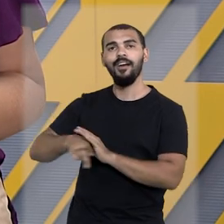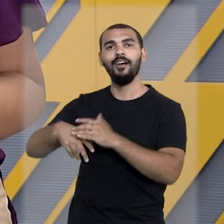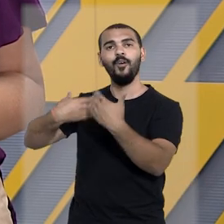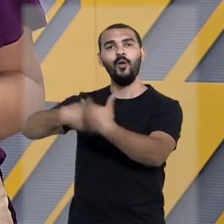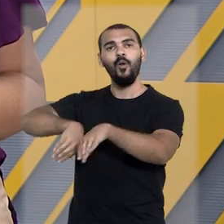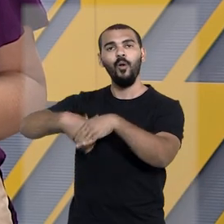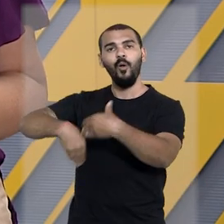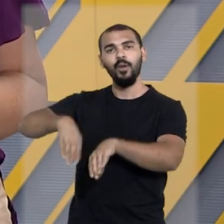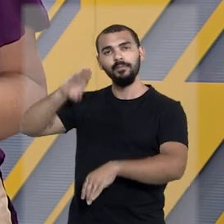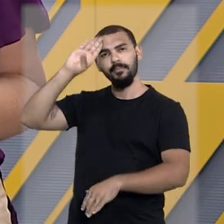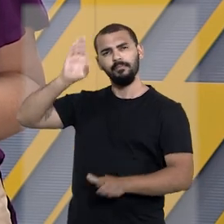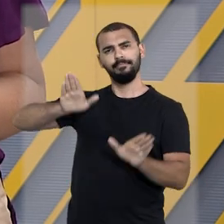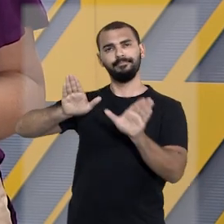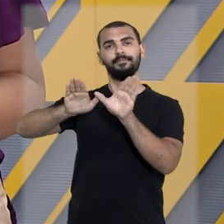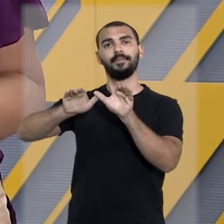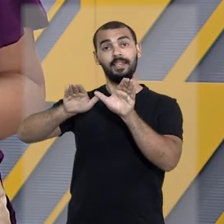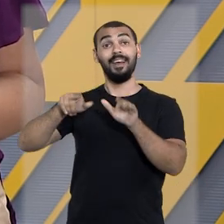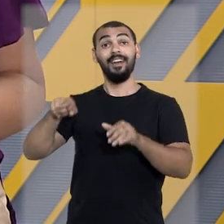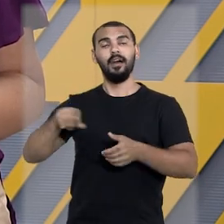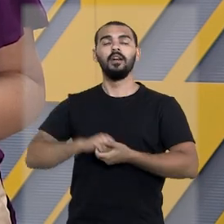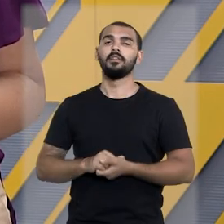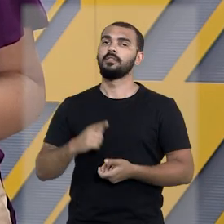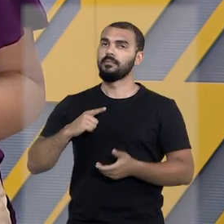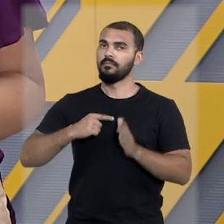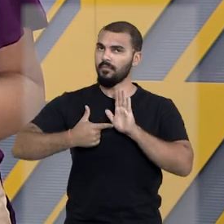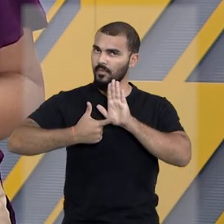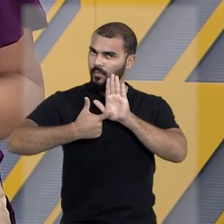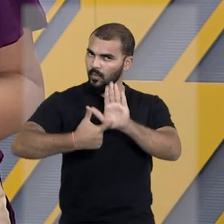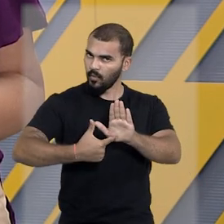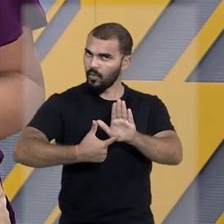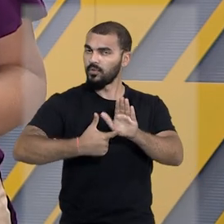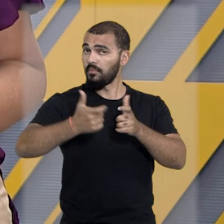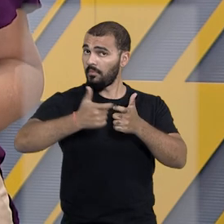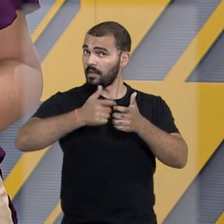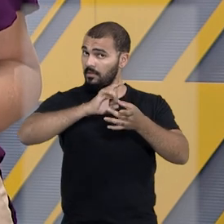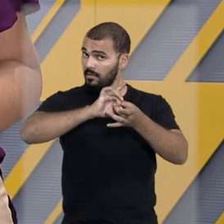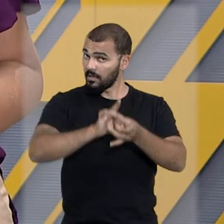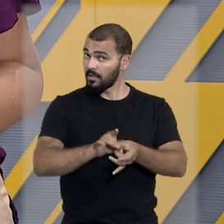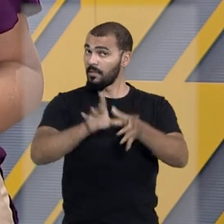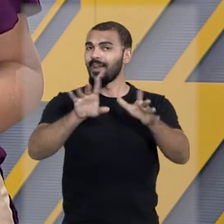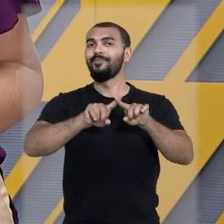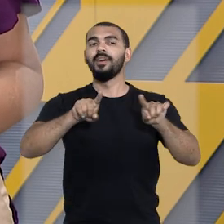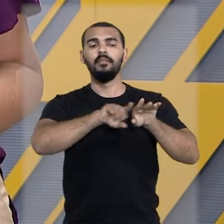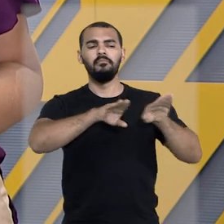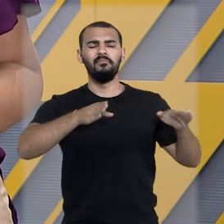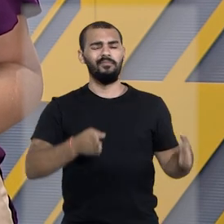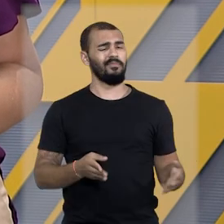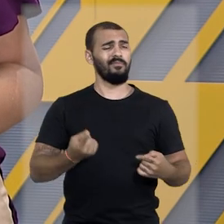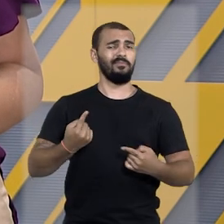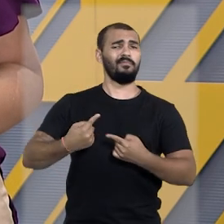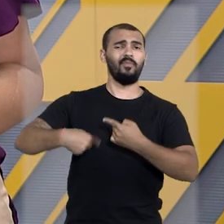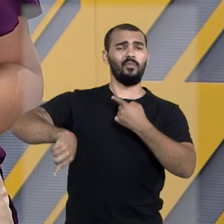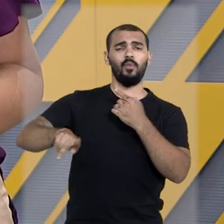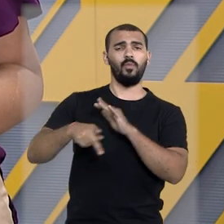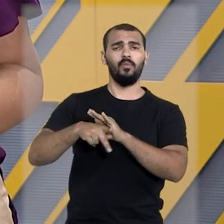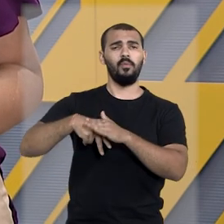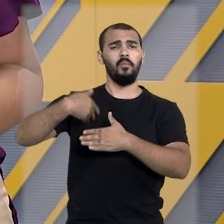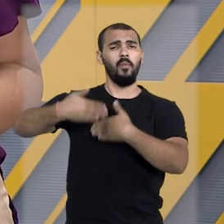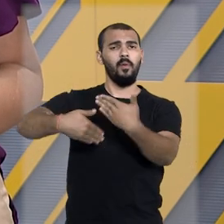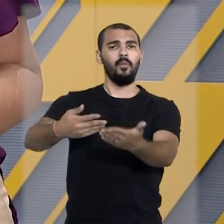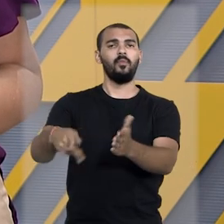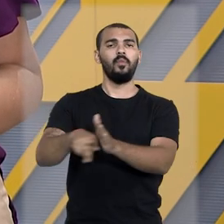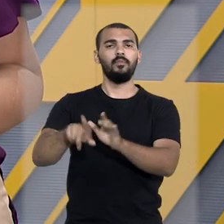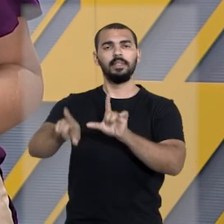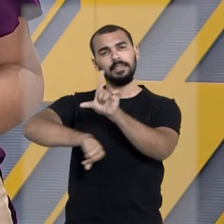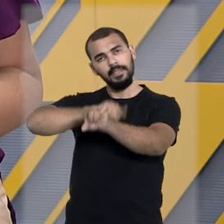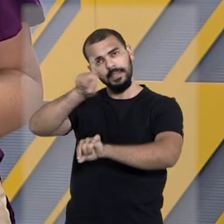da Aeronáutica. Embora tenha apresentado laudo médico favorável, a banca o considerou inapto para as fases seguintes do processo